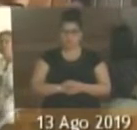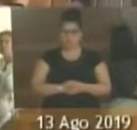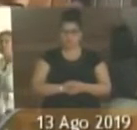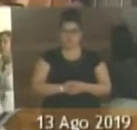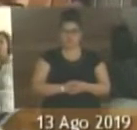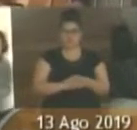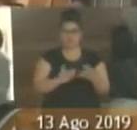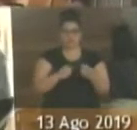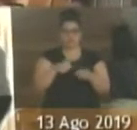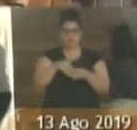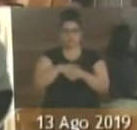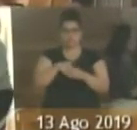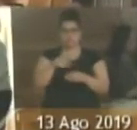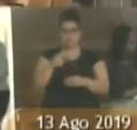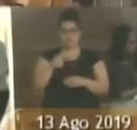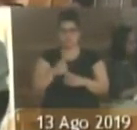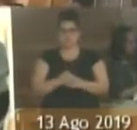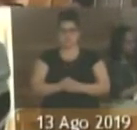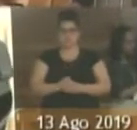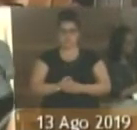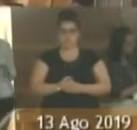Aprovado por 7 votos.